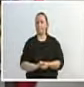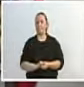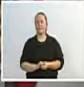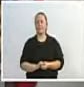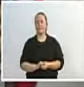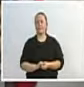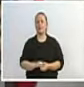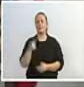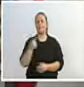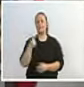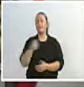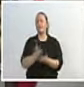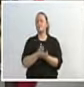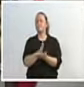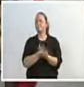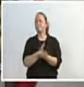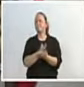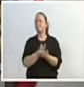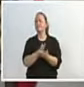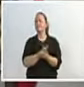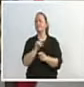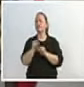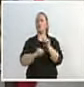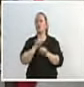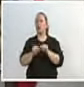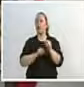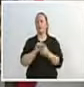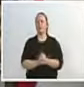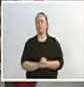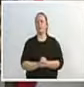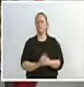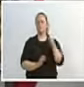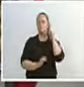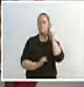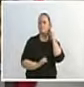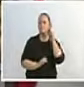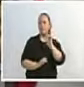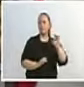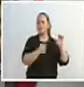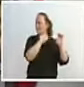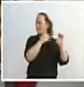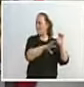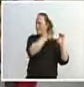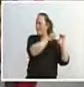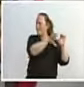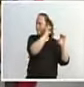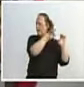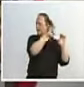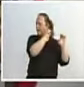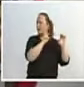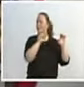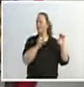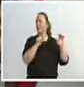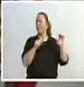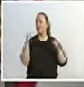Primeiro, grande incômodo na cidade de Blumenau é o meu ouvido esquerdo aqui, vereador Marcos da Rosa, que ele tem a habilidade de ouvir aqui o zum-zum e